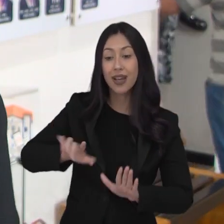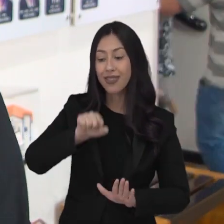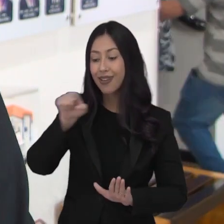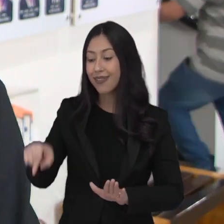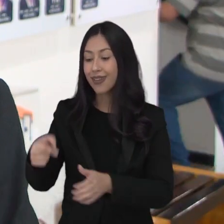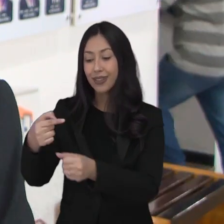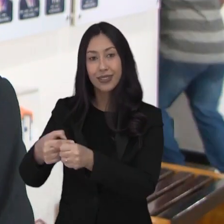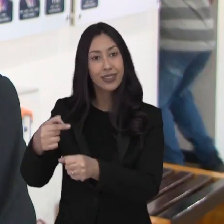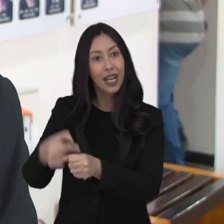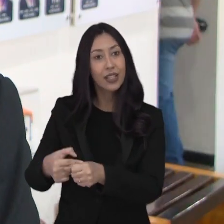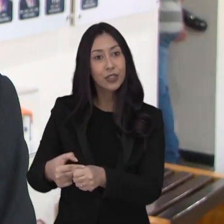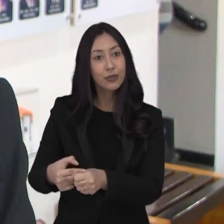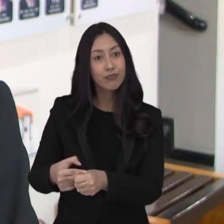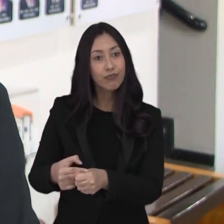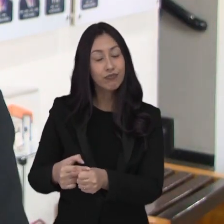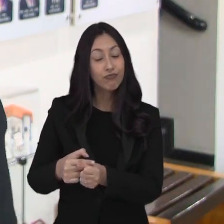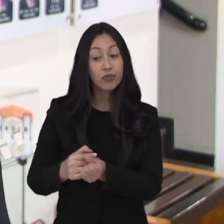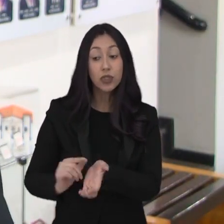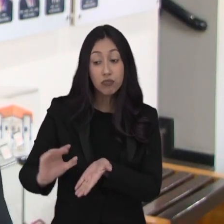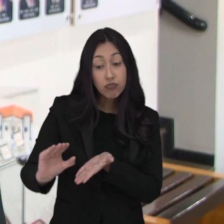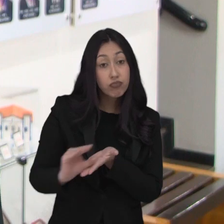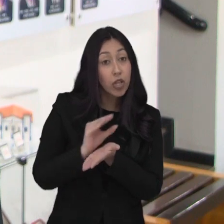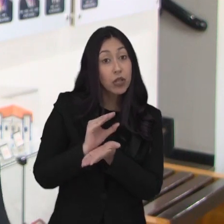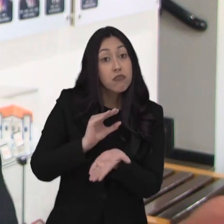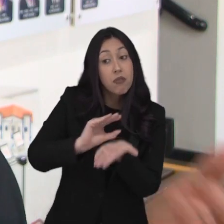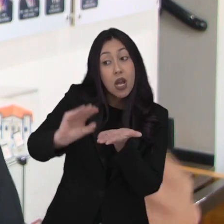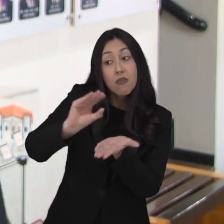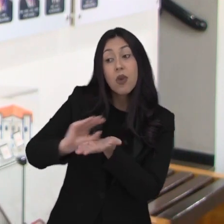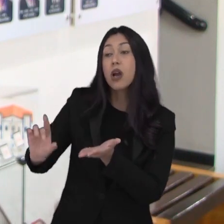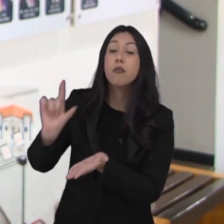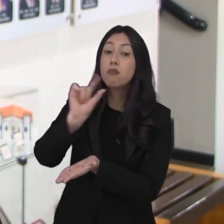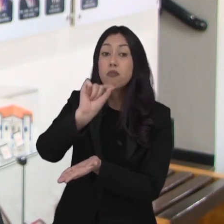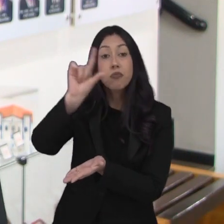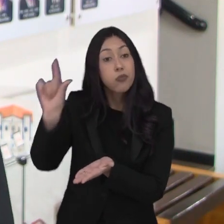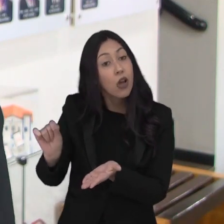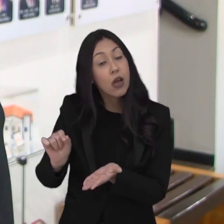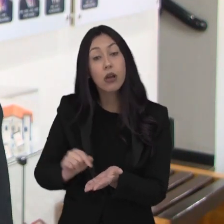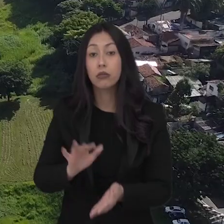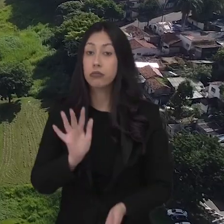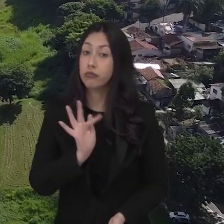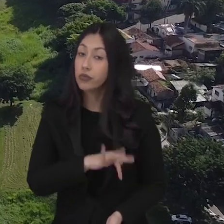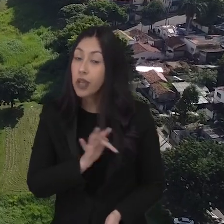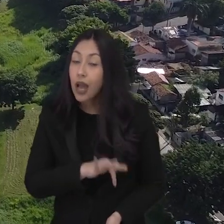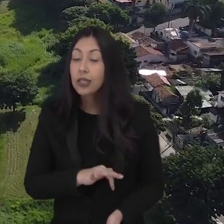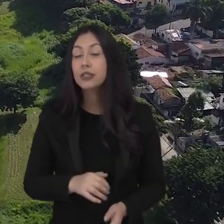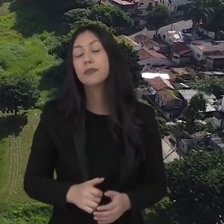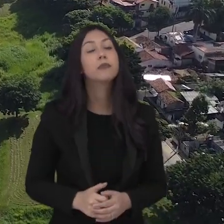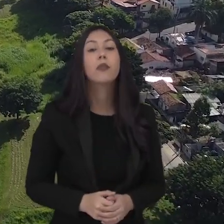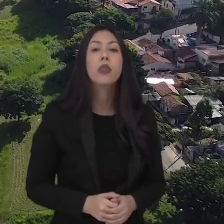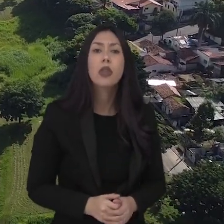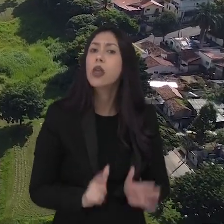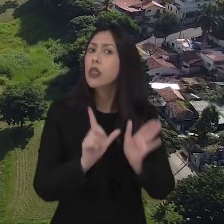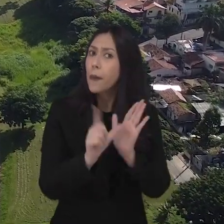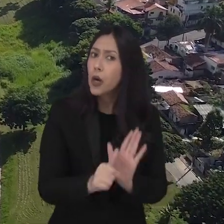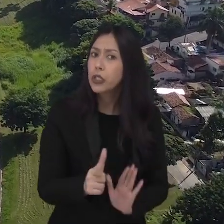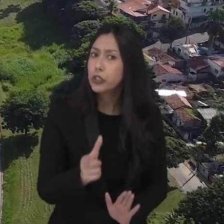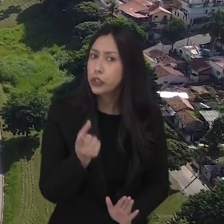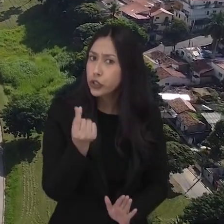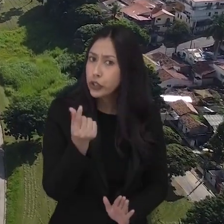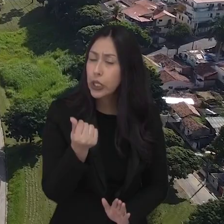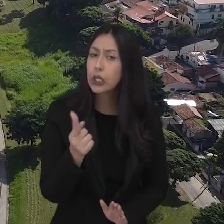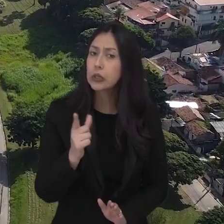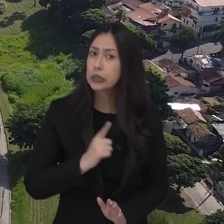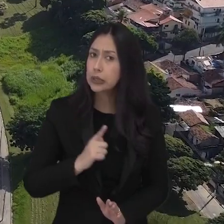âmbito municipal, o que nós temos são repasses, por exemplo, para fundações, como a Cassiano Ricardo, a Fundas. O valor que sobra após o pagamento